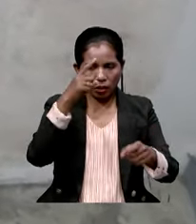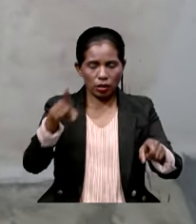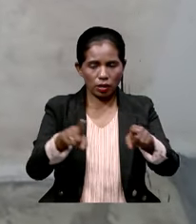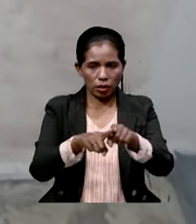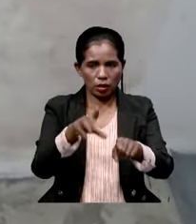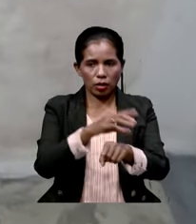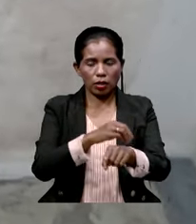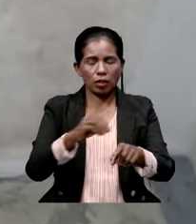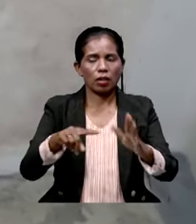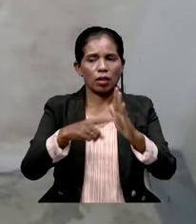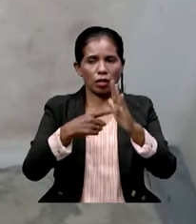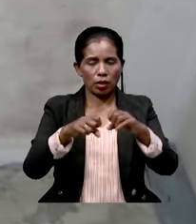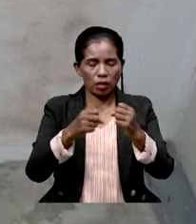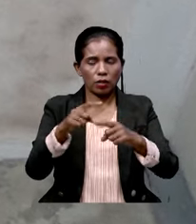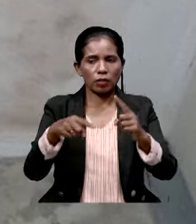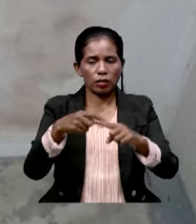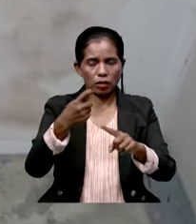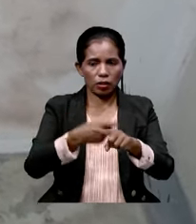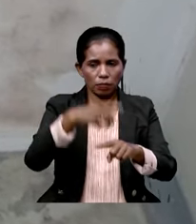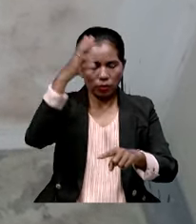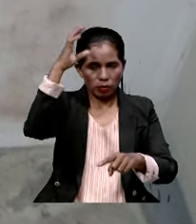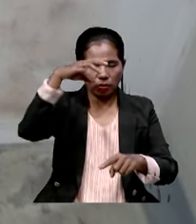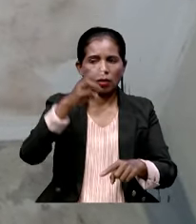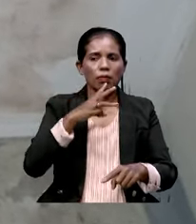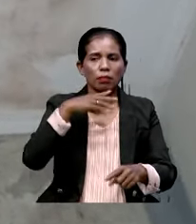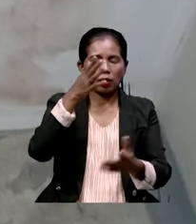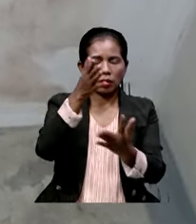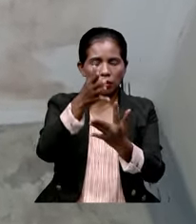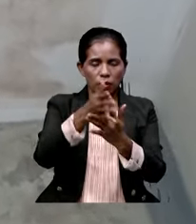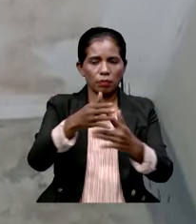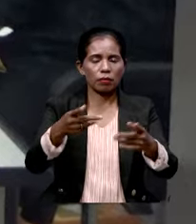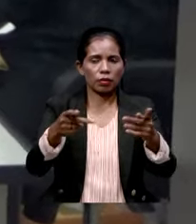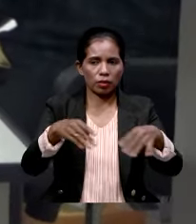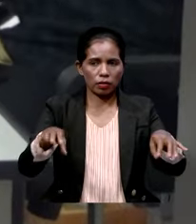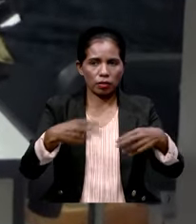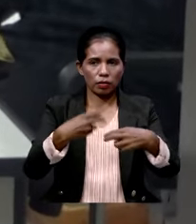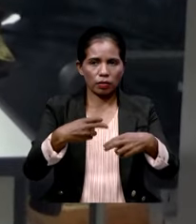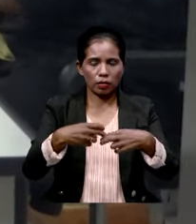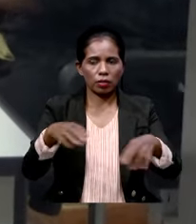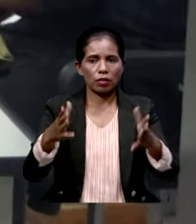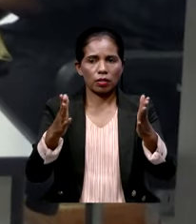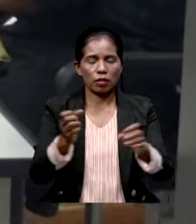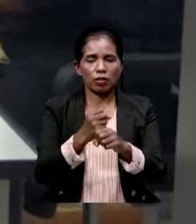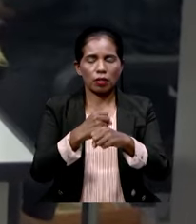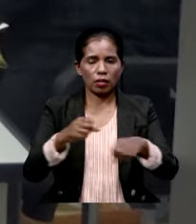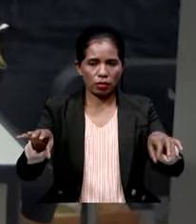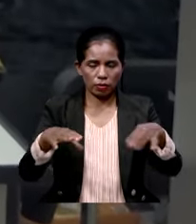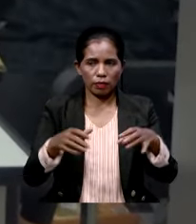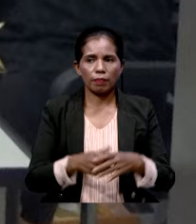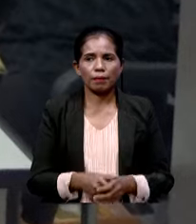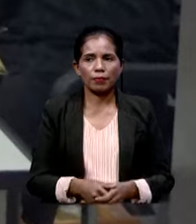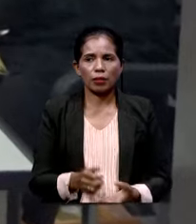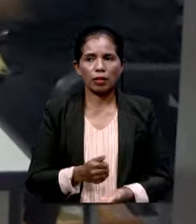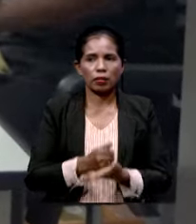plafon komesa kuak nune banghira tempo dan besuling tama basala serviço ho di dificulta funcionário sira atu halo serviço além de ne